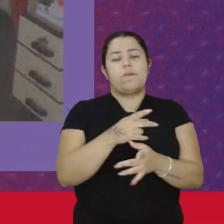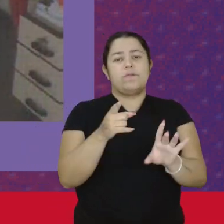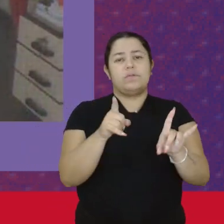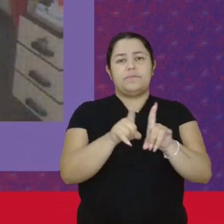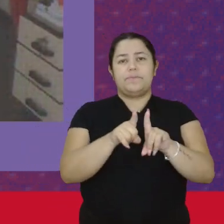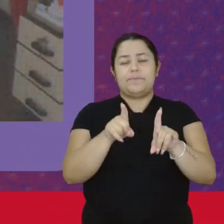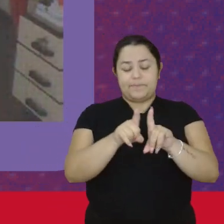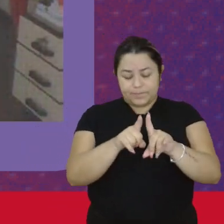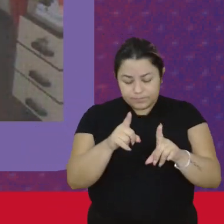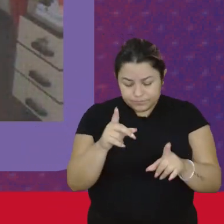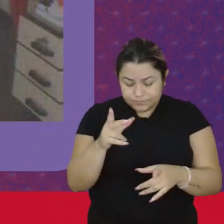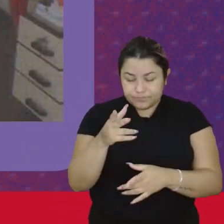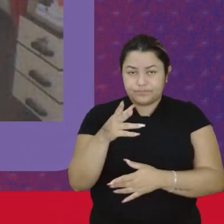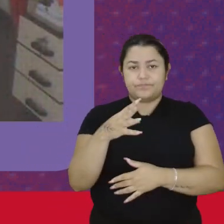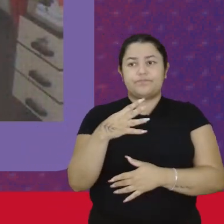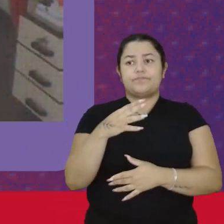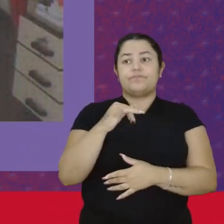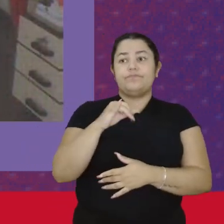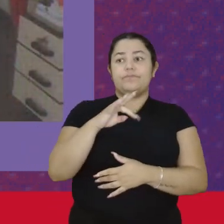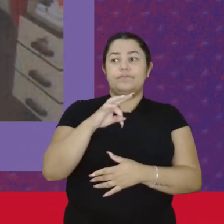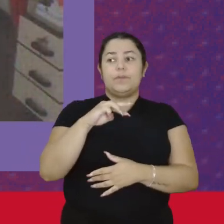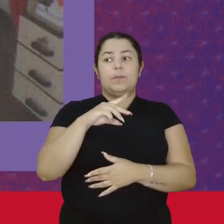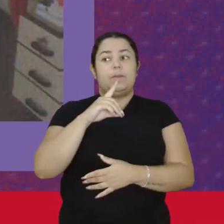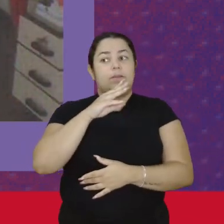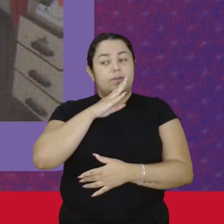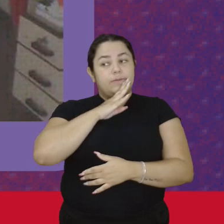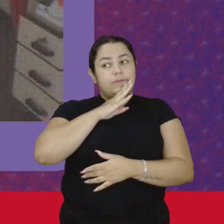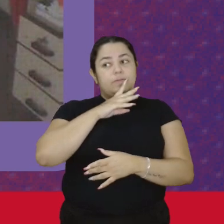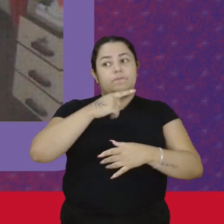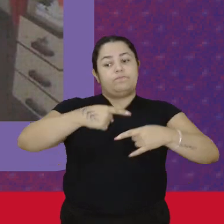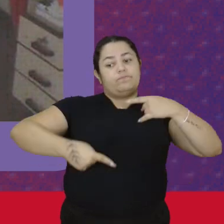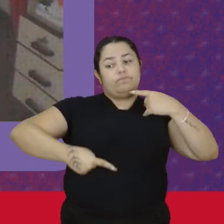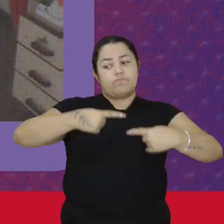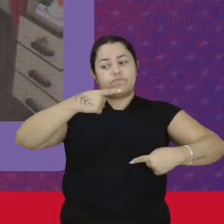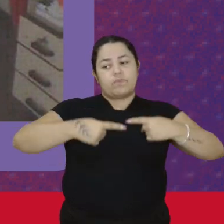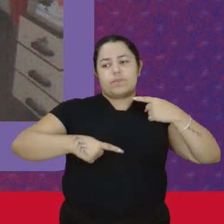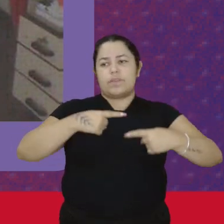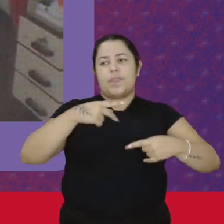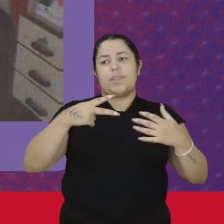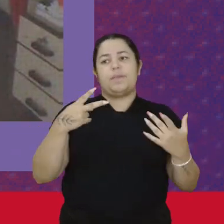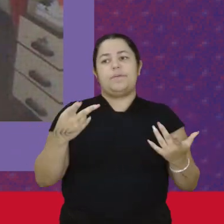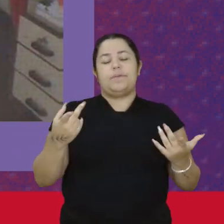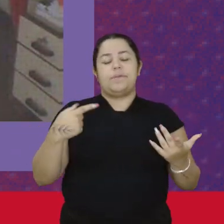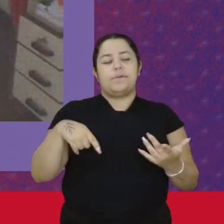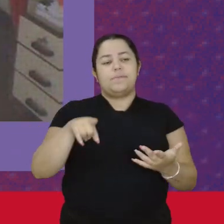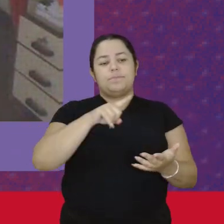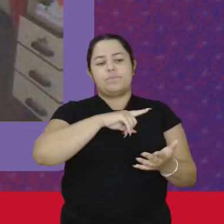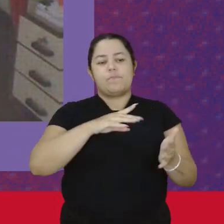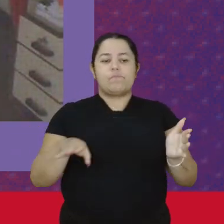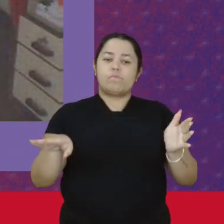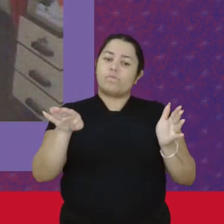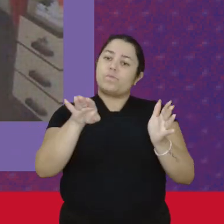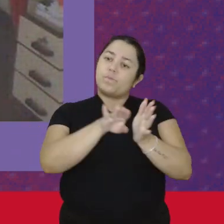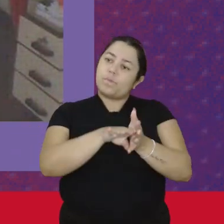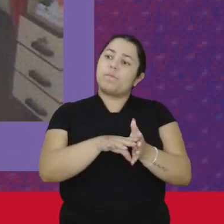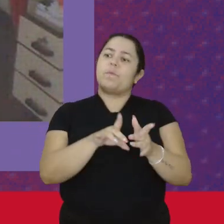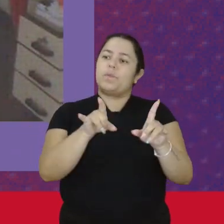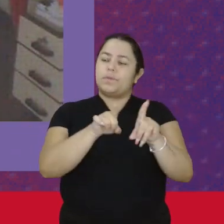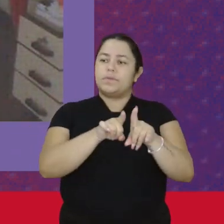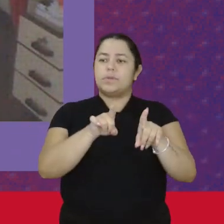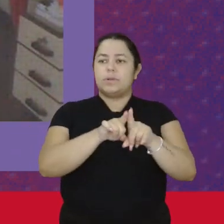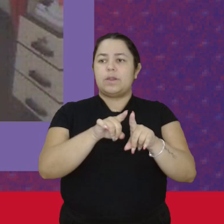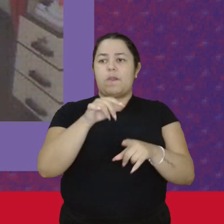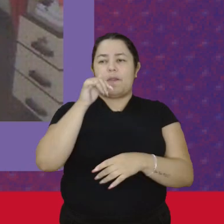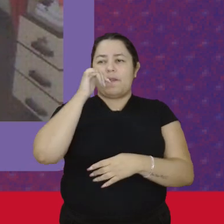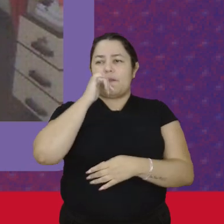tão intimidada para fazer essa discussão e de repente nós chegamos lá. E de repente as